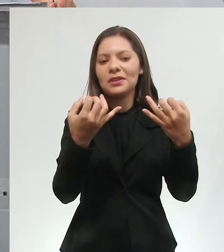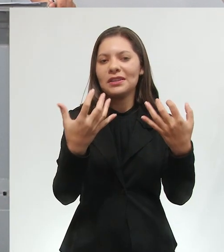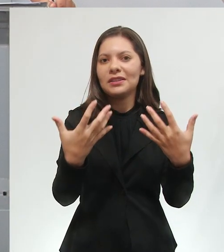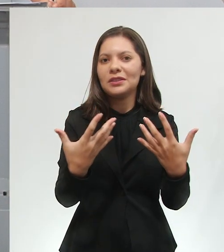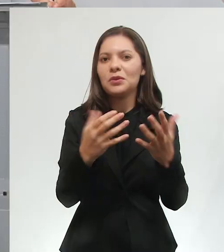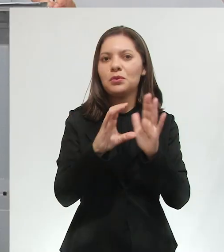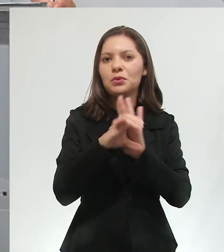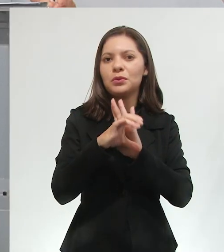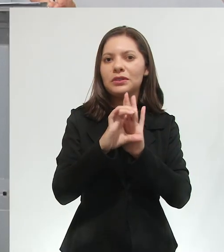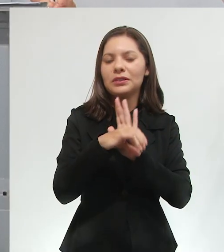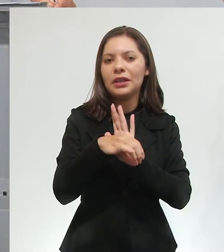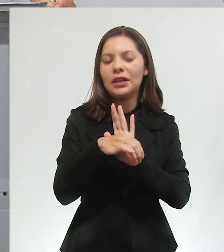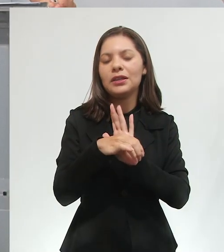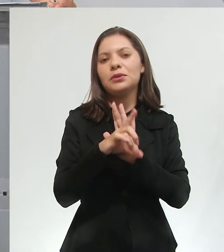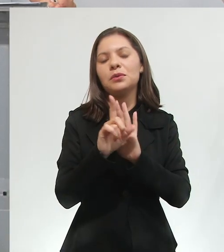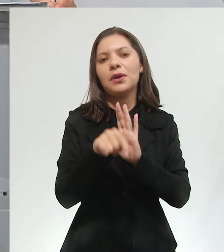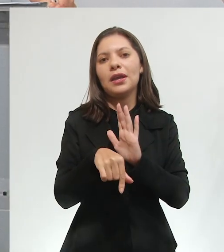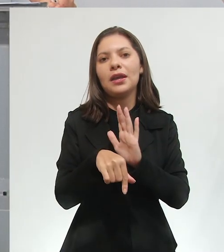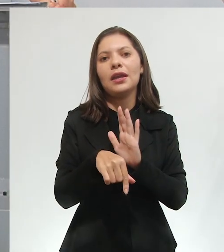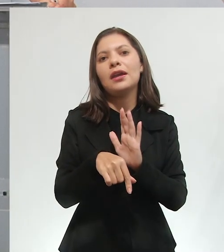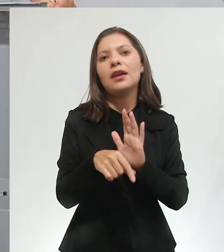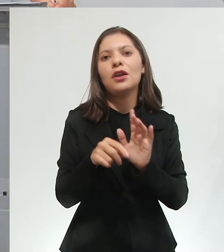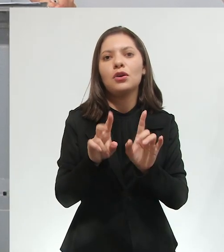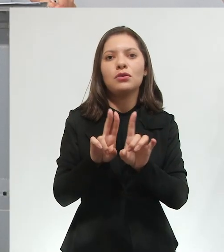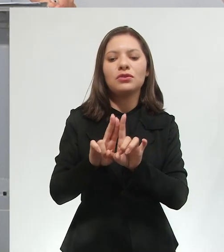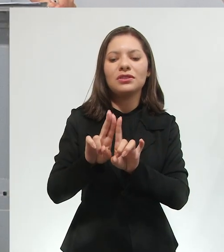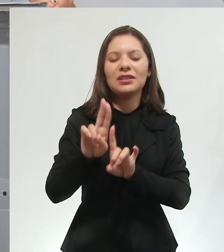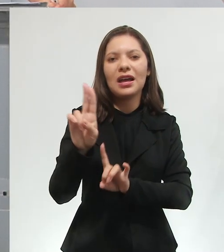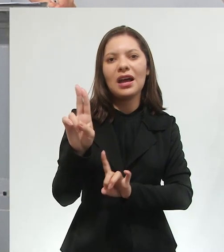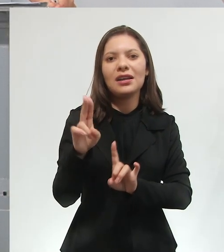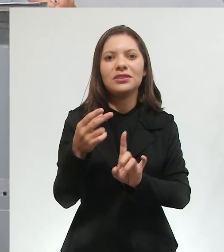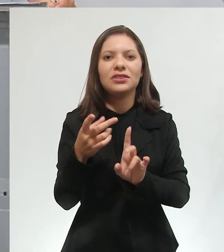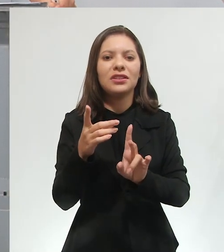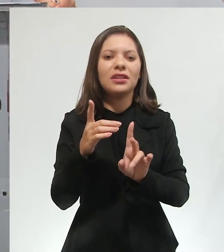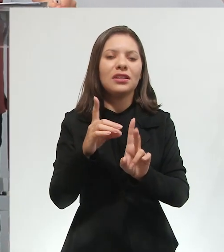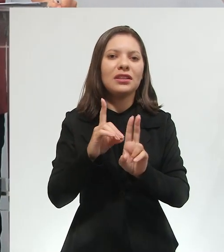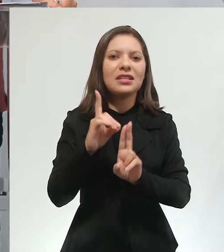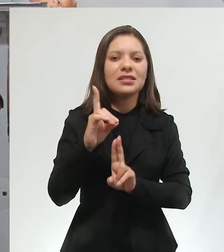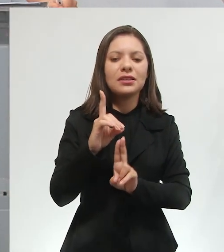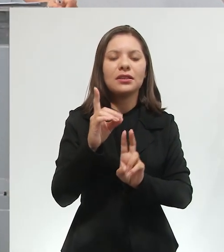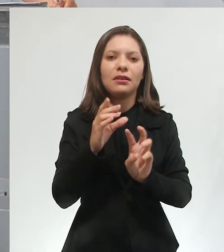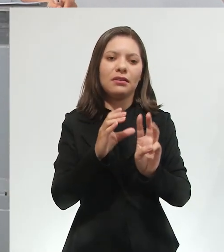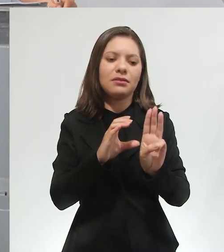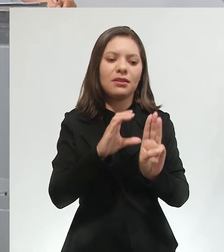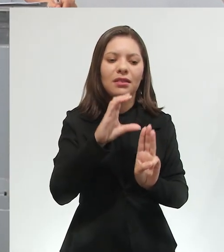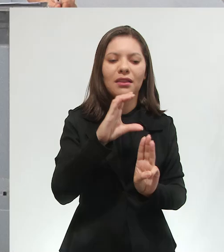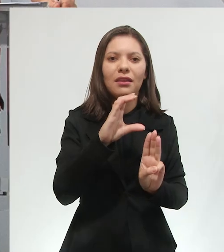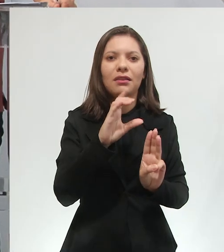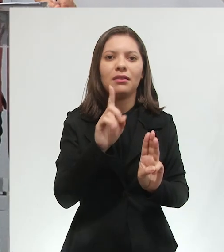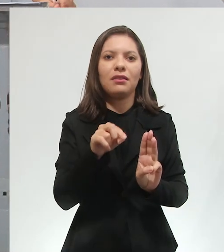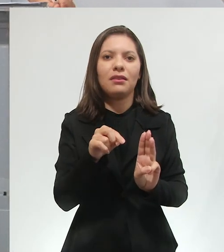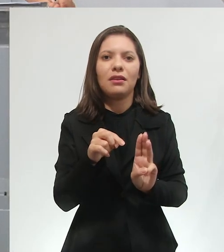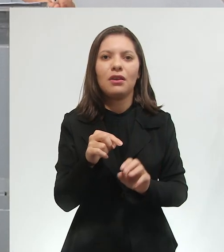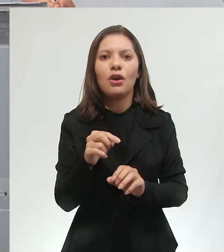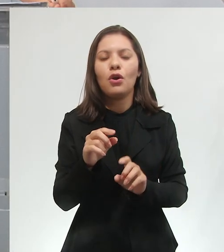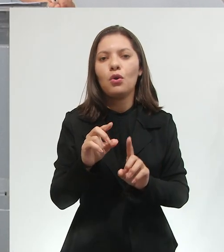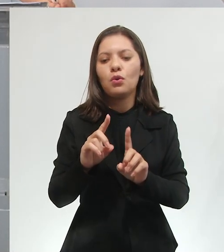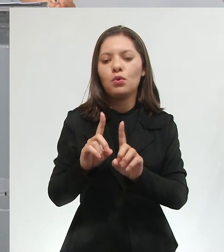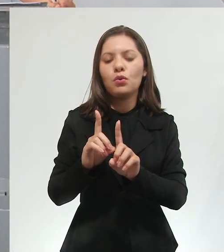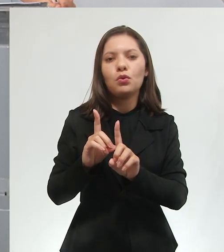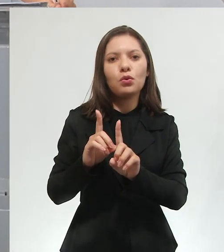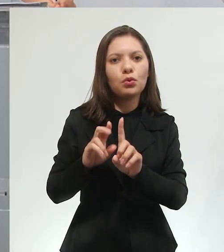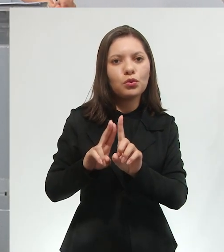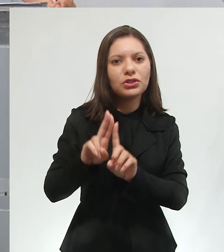conceitos de unidade, dezena, centena, unidade de milhar, dezena de